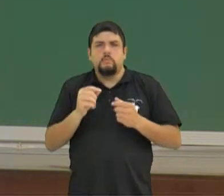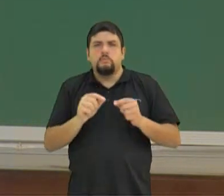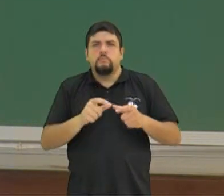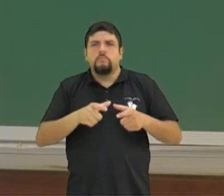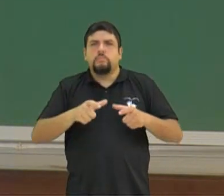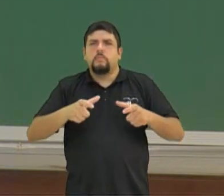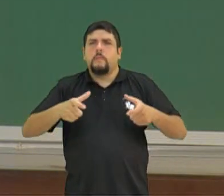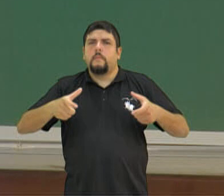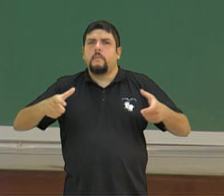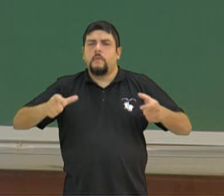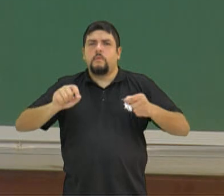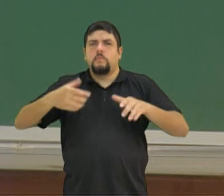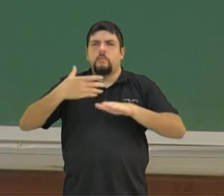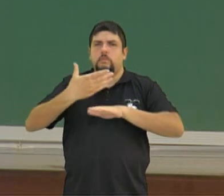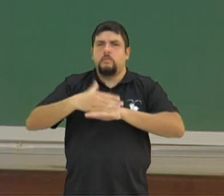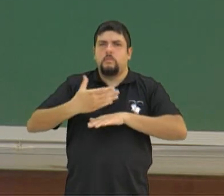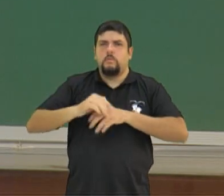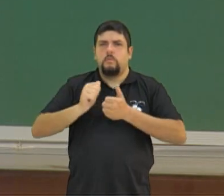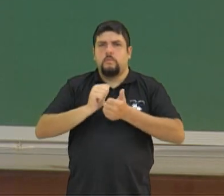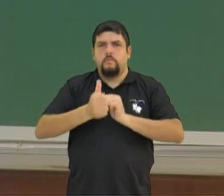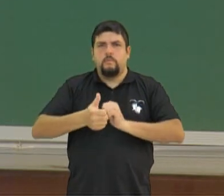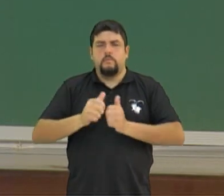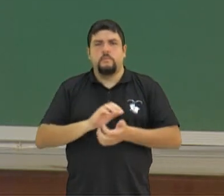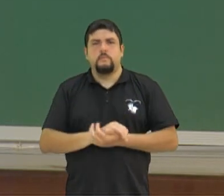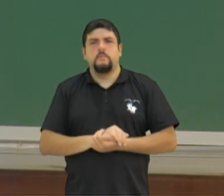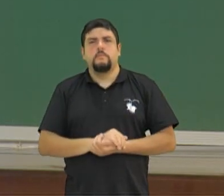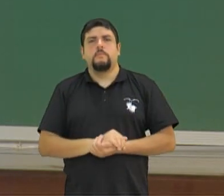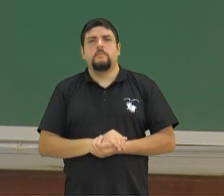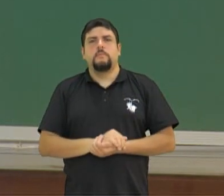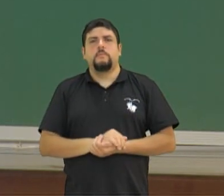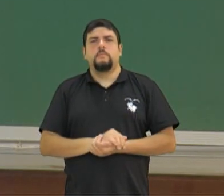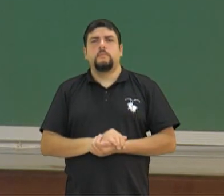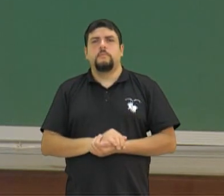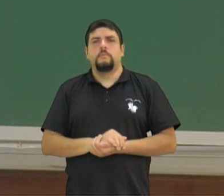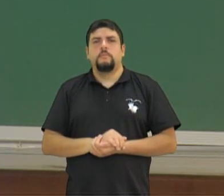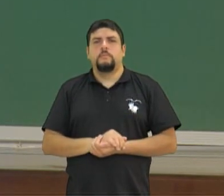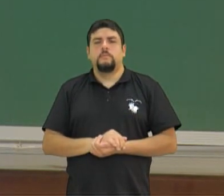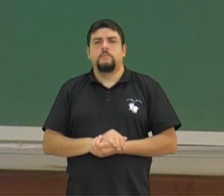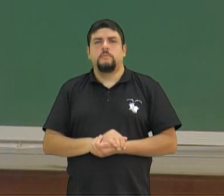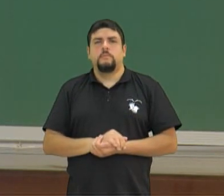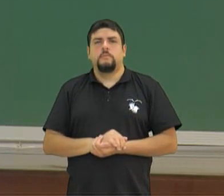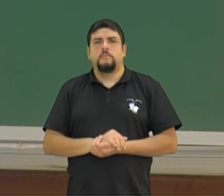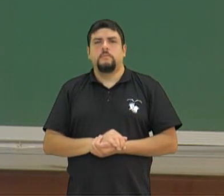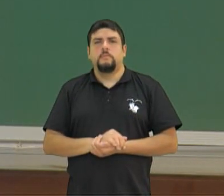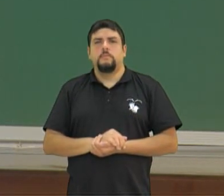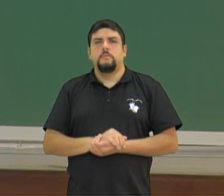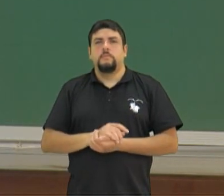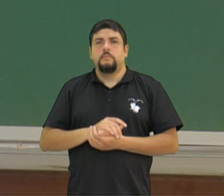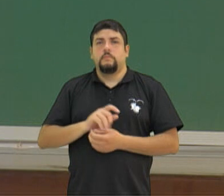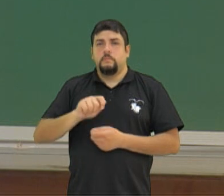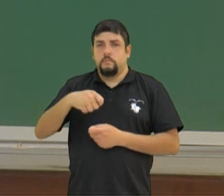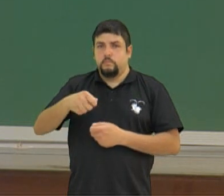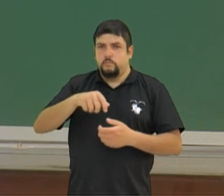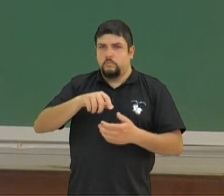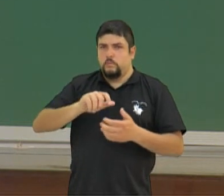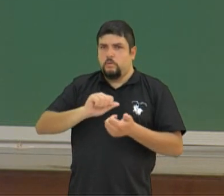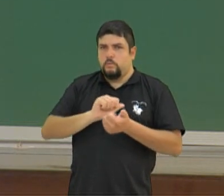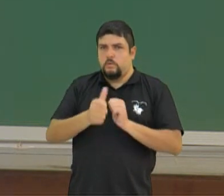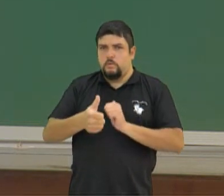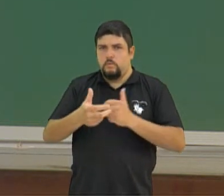vem praticando esportes. Bien? Sobre os deportes, vamos ver que esportes nós temos aqui.